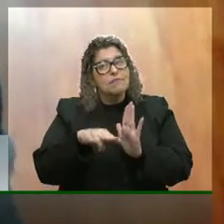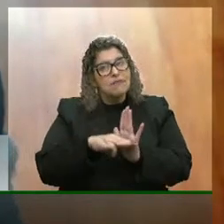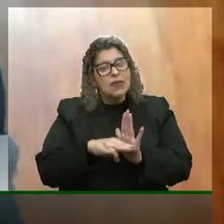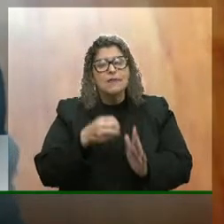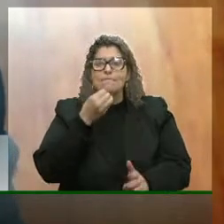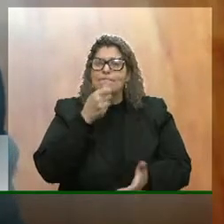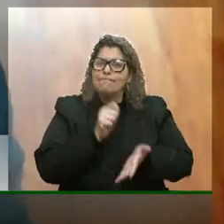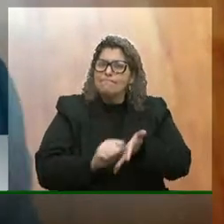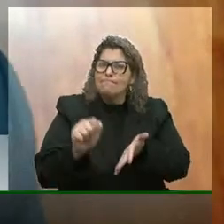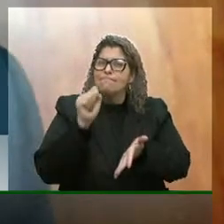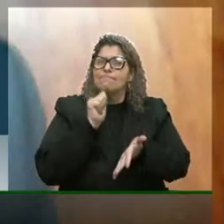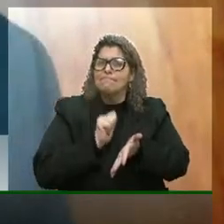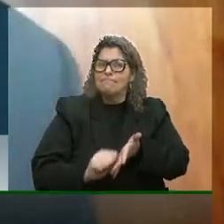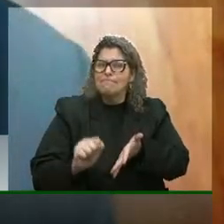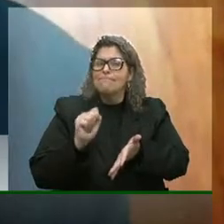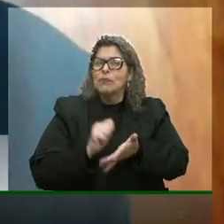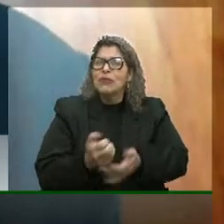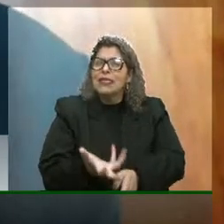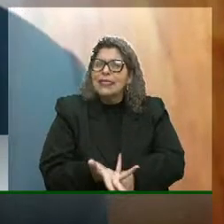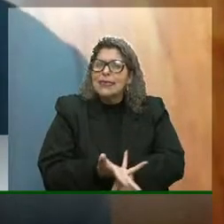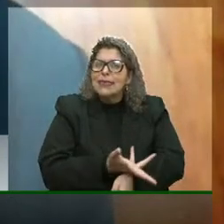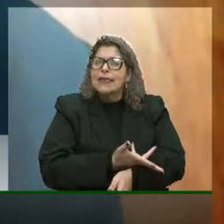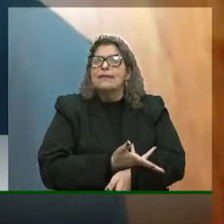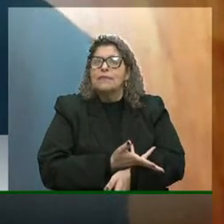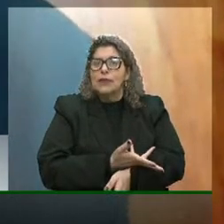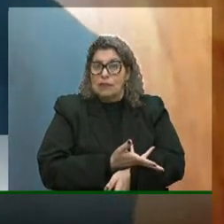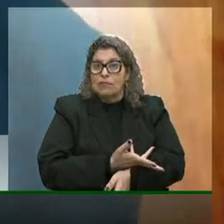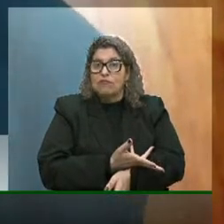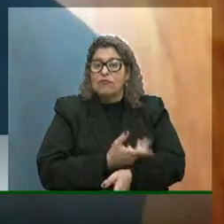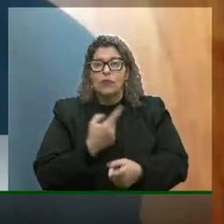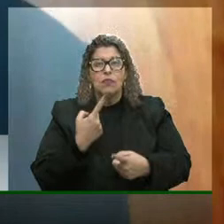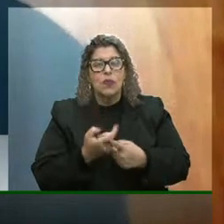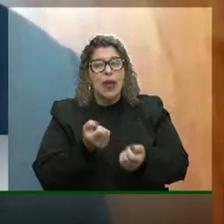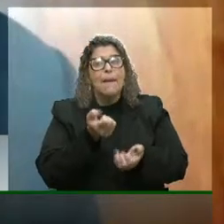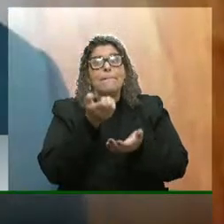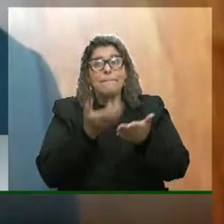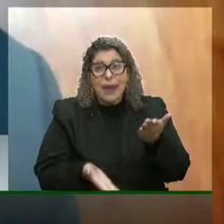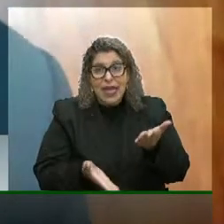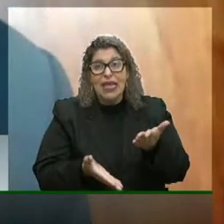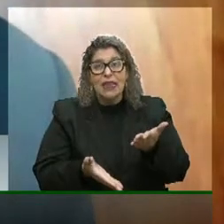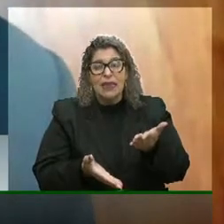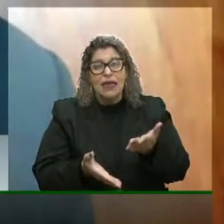gosto. Vossa Excelência teve sensibilidade. A causa do Pedro é justa.